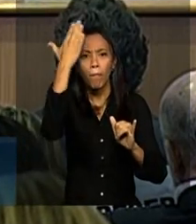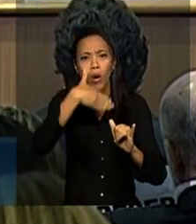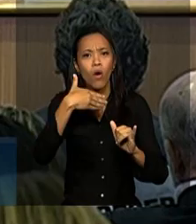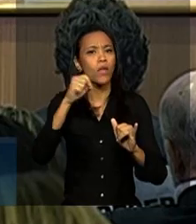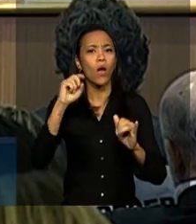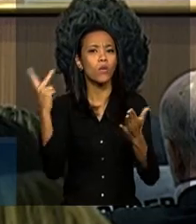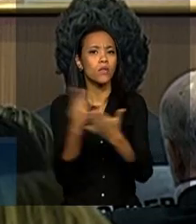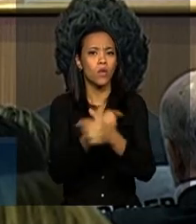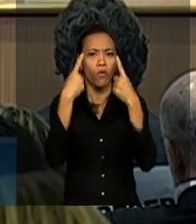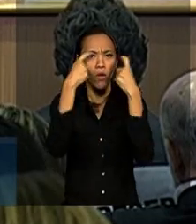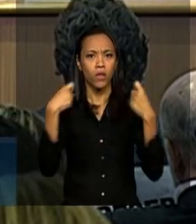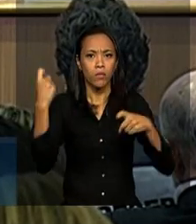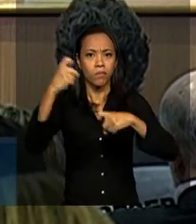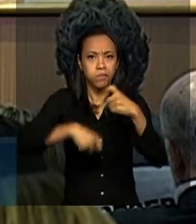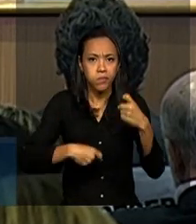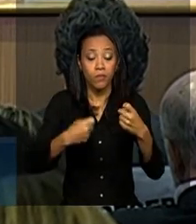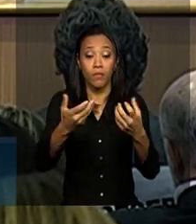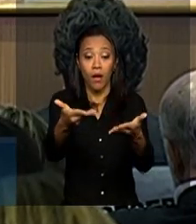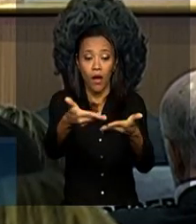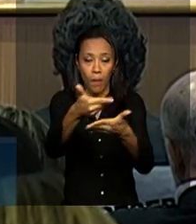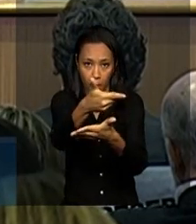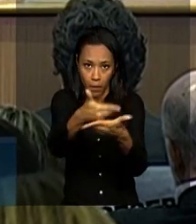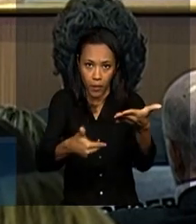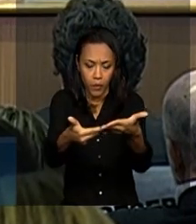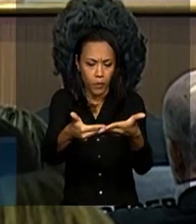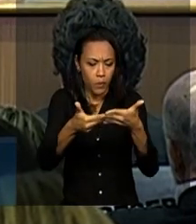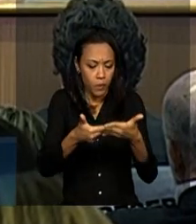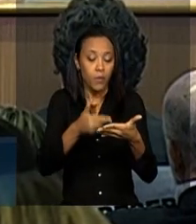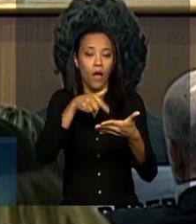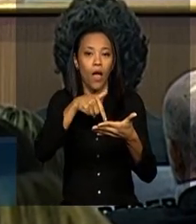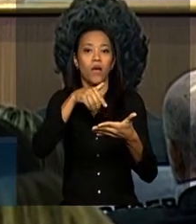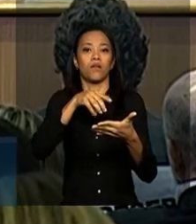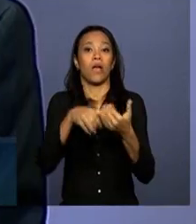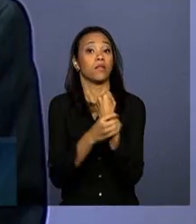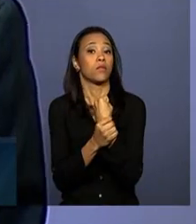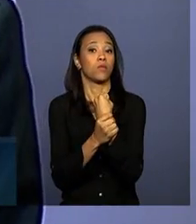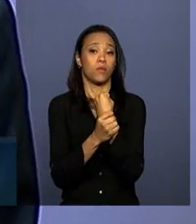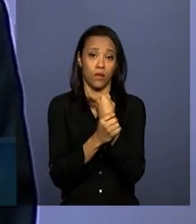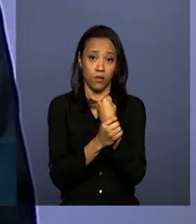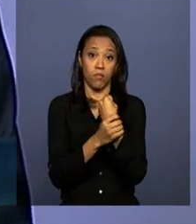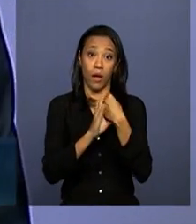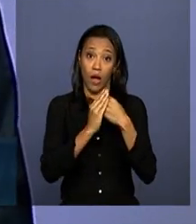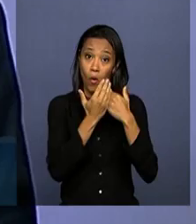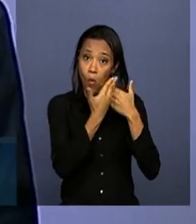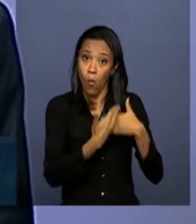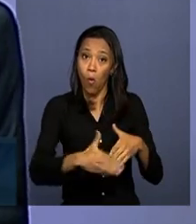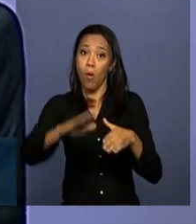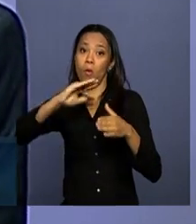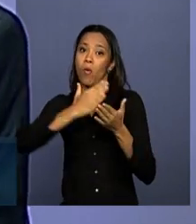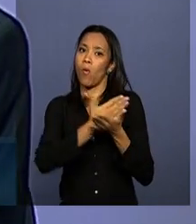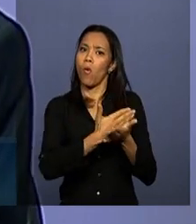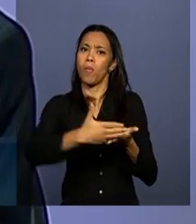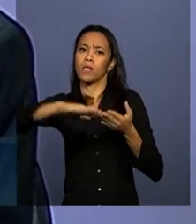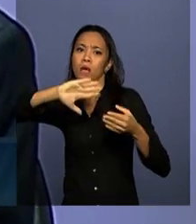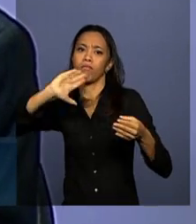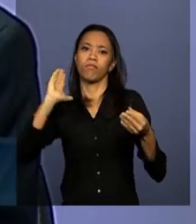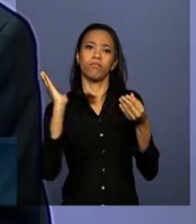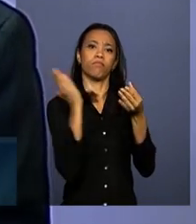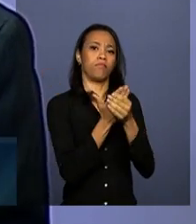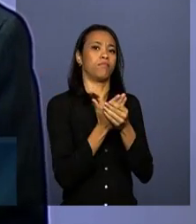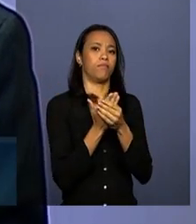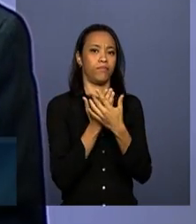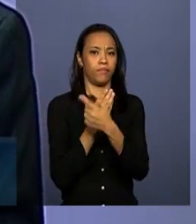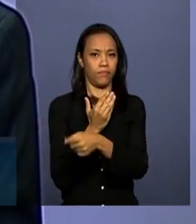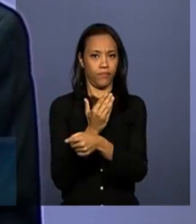serão fundamentais para poder instruir o processo e, inclusive, deixar de desencadear